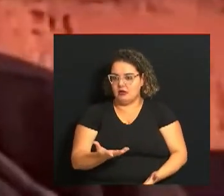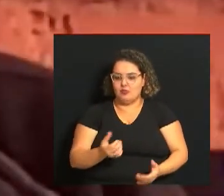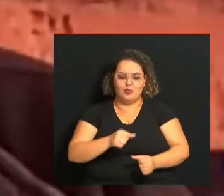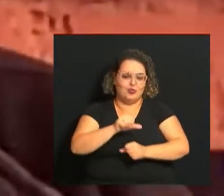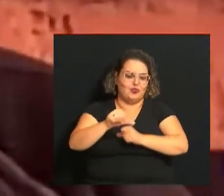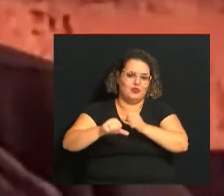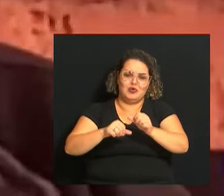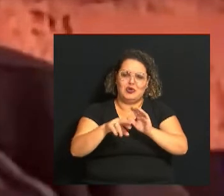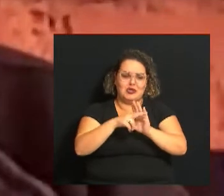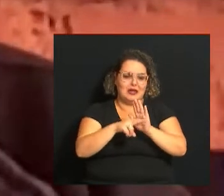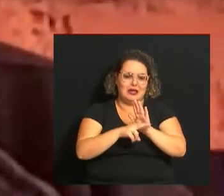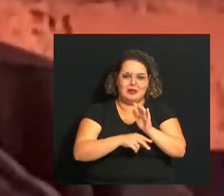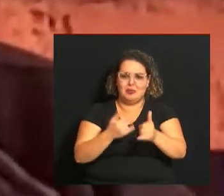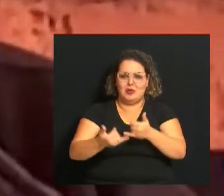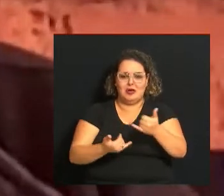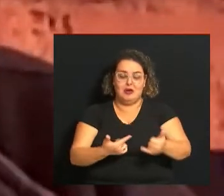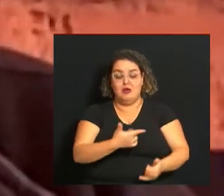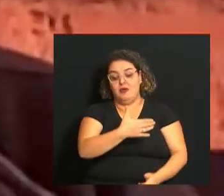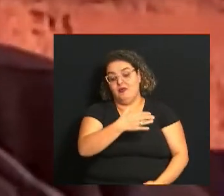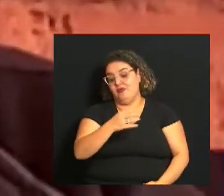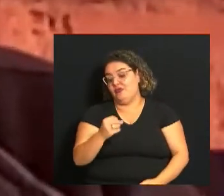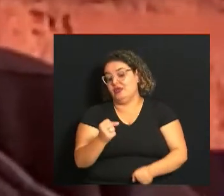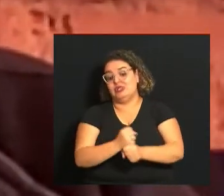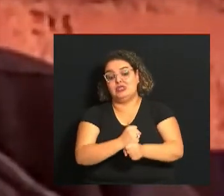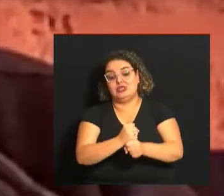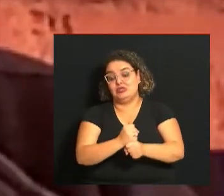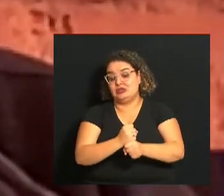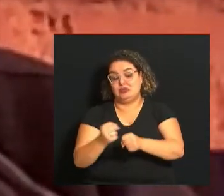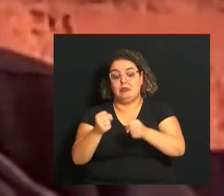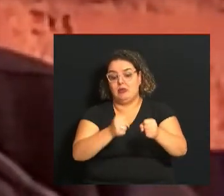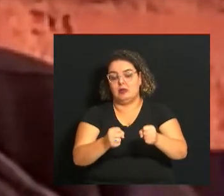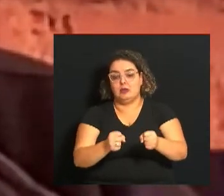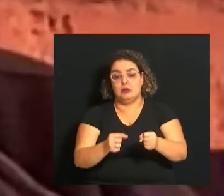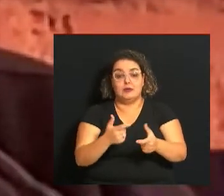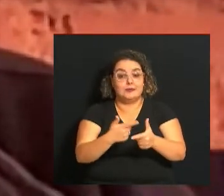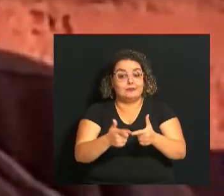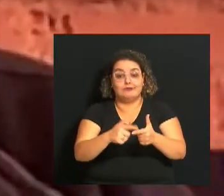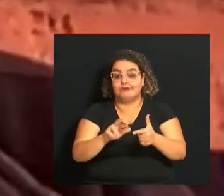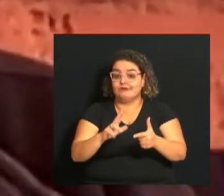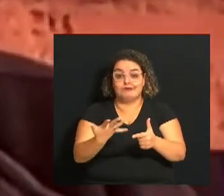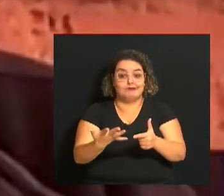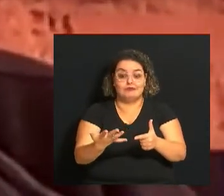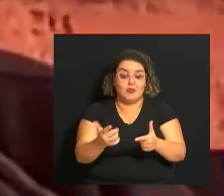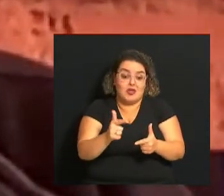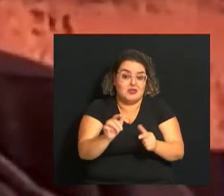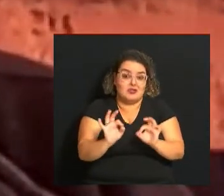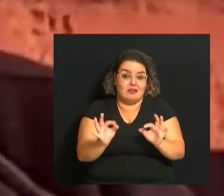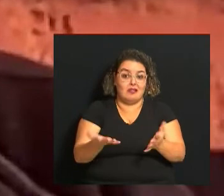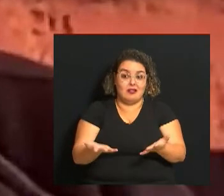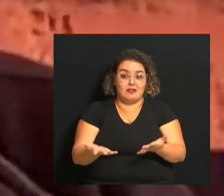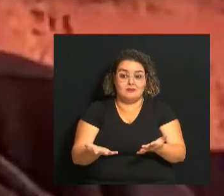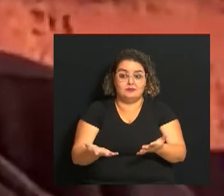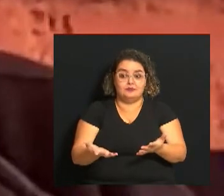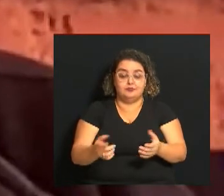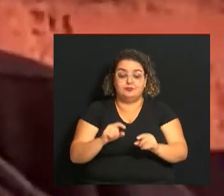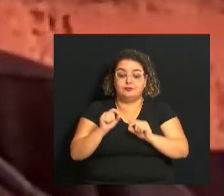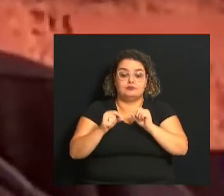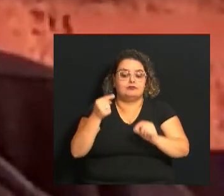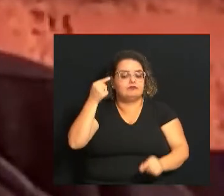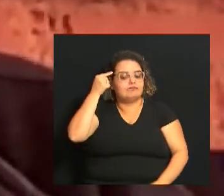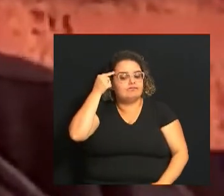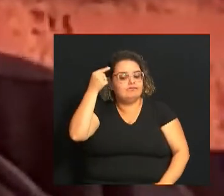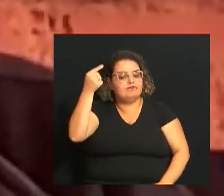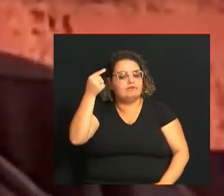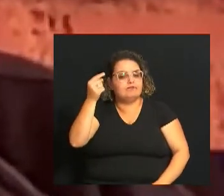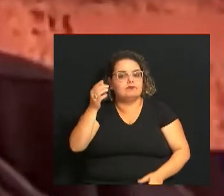anos no poder, se não resolver os problemas, né? Então, para mim, o que chamou a luz foi esse momento, não só